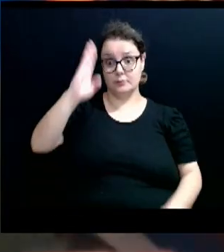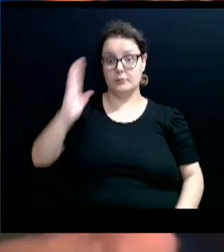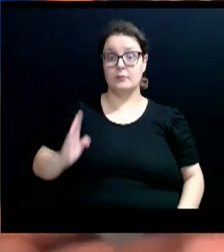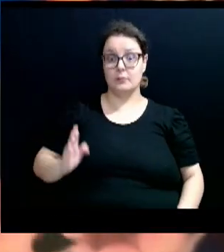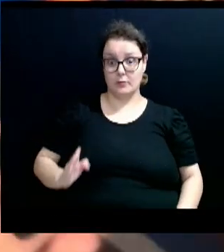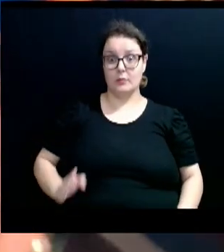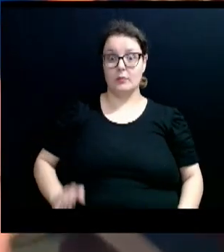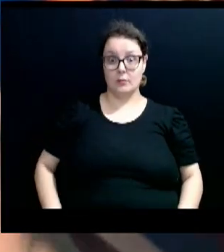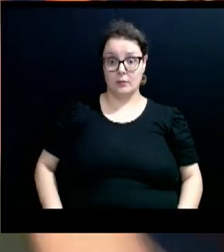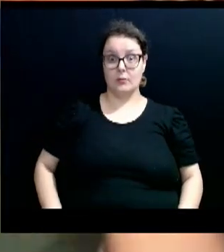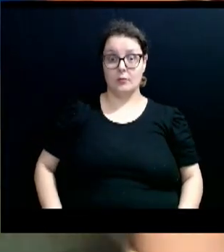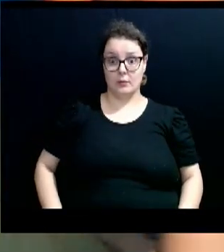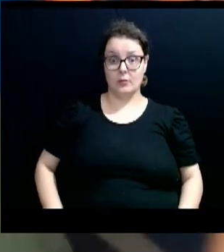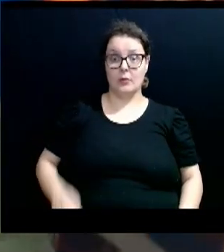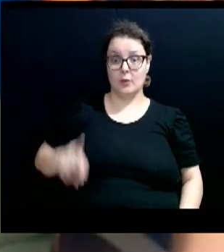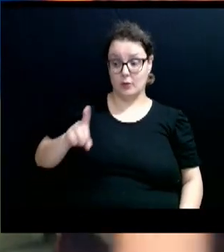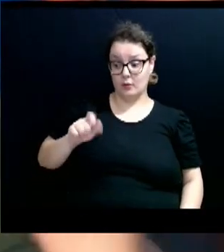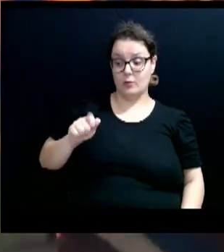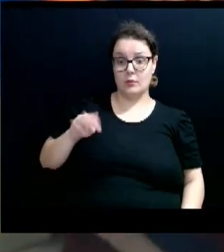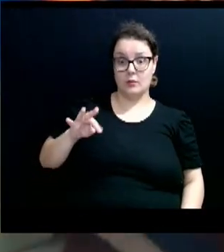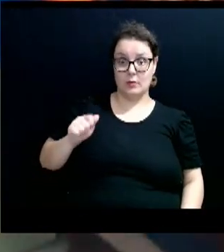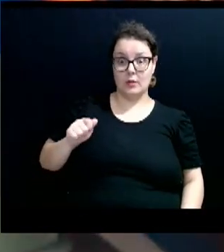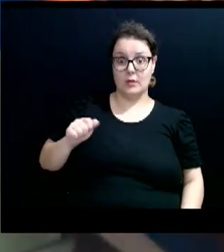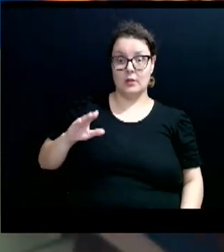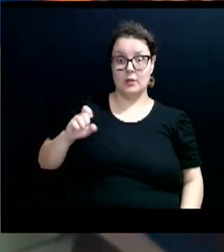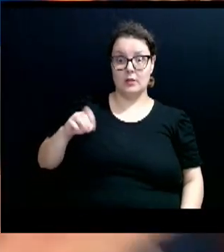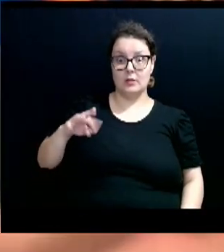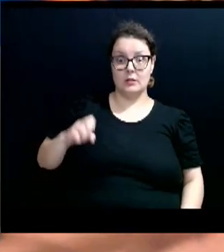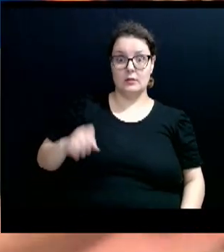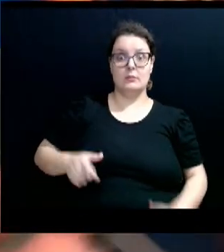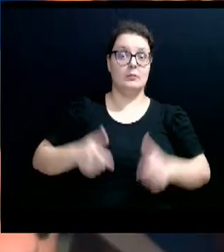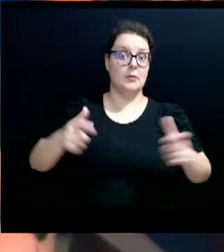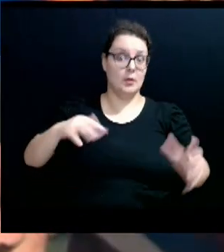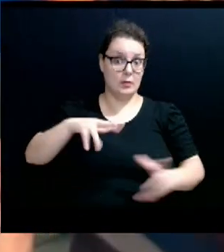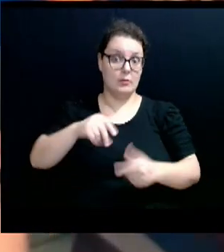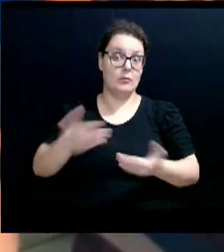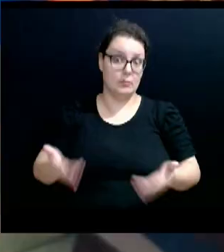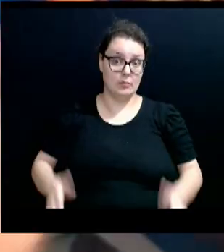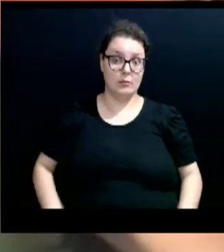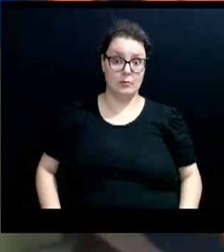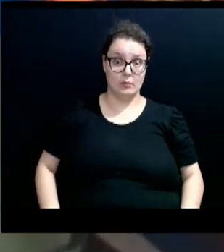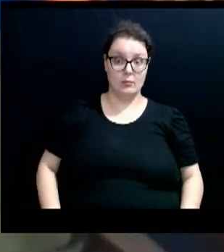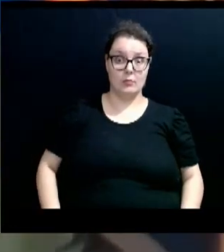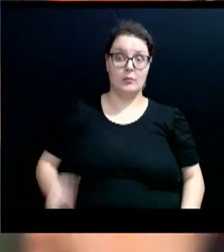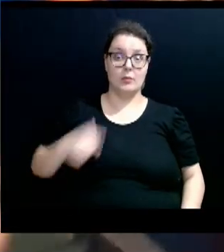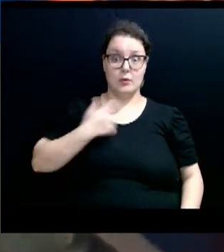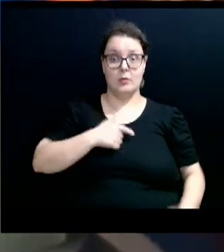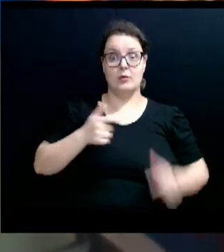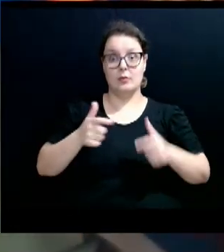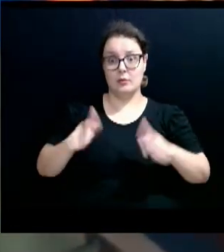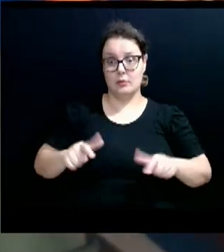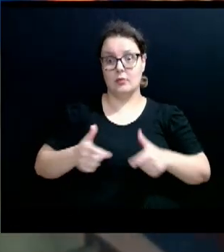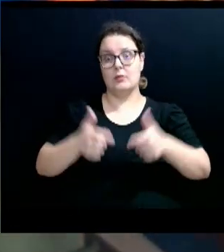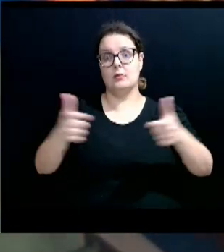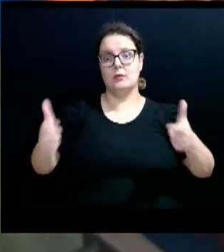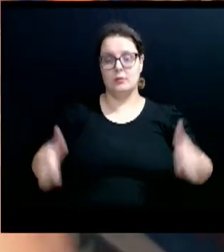o data center maior do mundo ali, porque nosso espaço é grande. E aí, é sustentável?